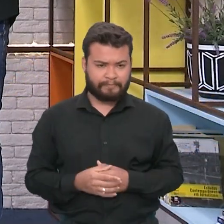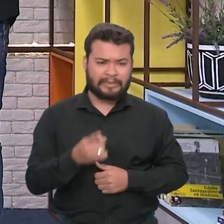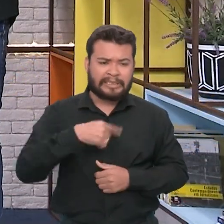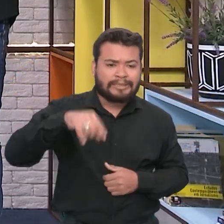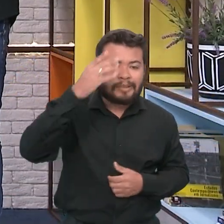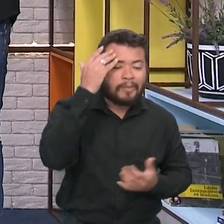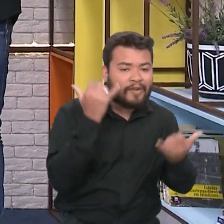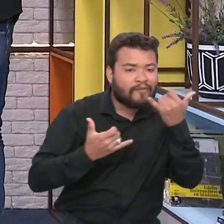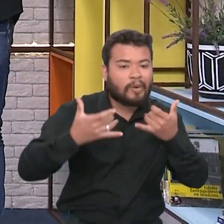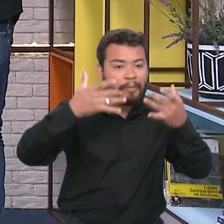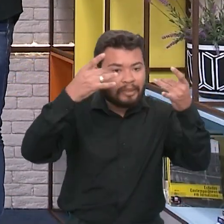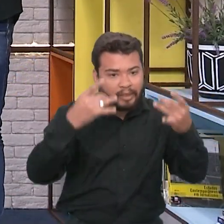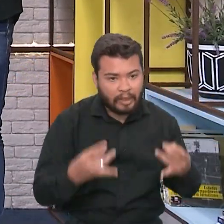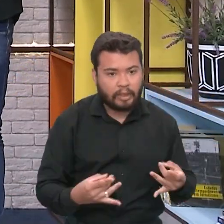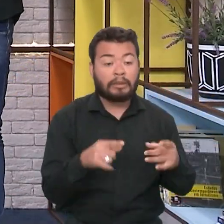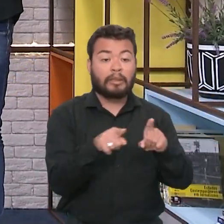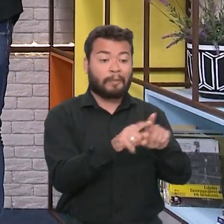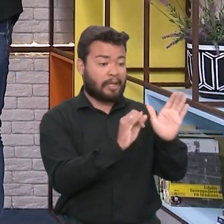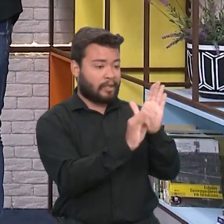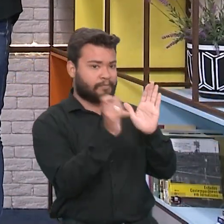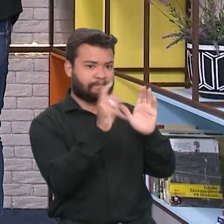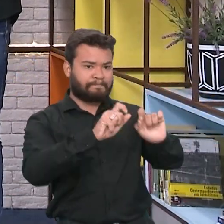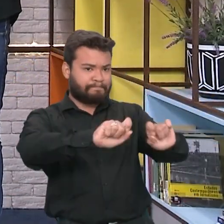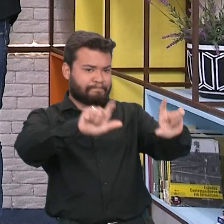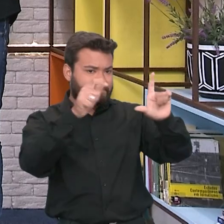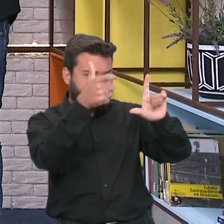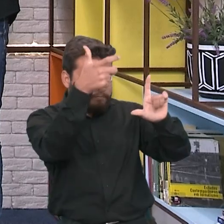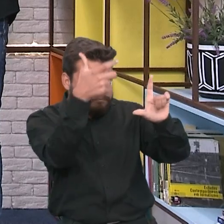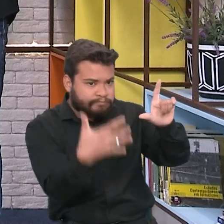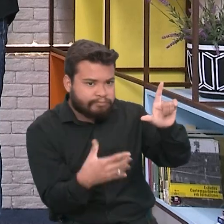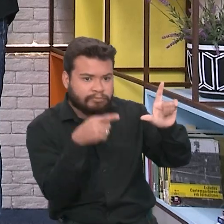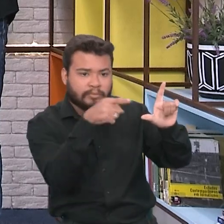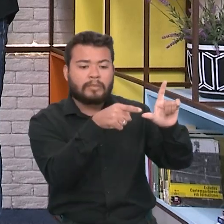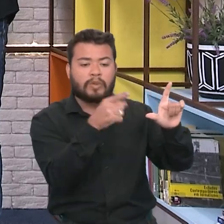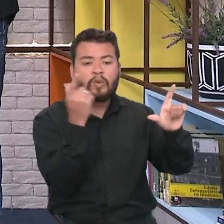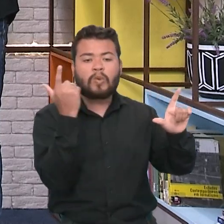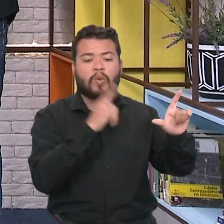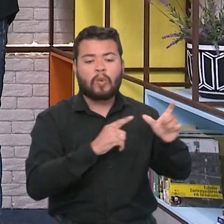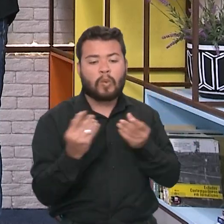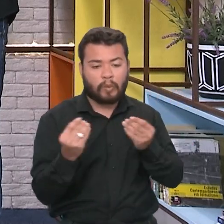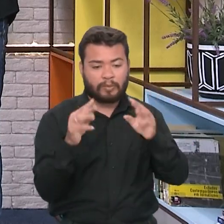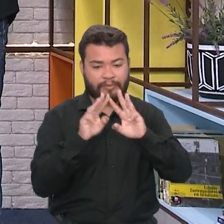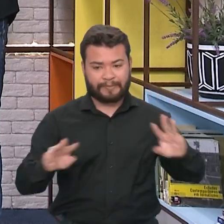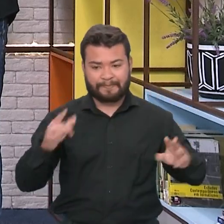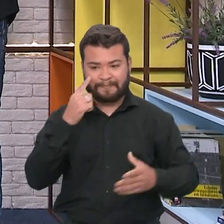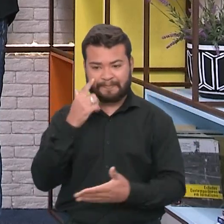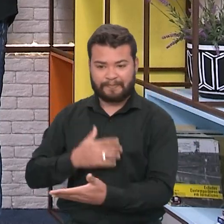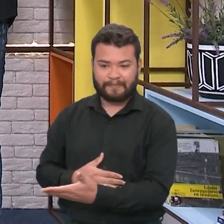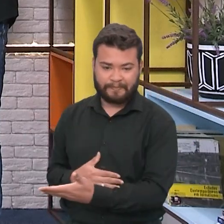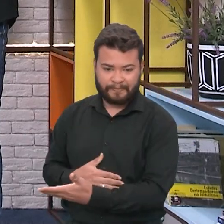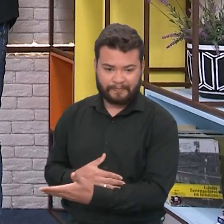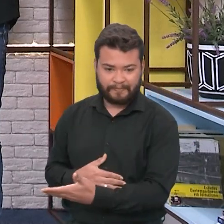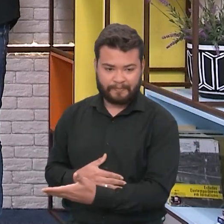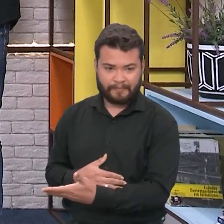informações e também para acessar o edital do programa, né, é só acessar o site